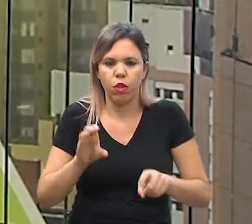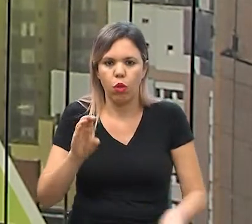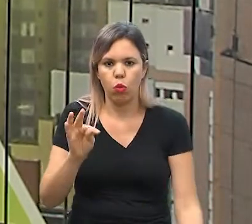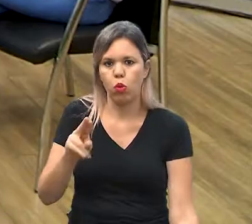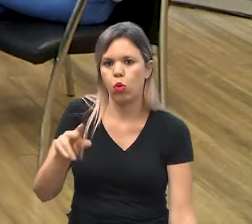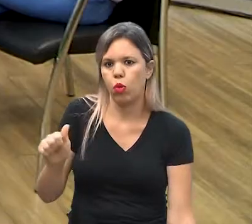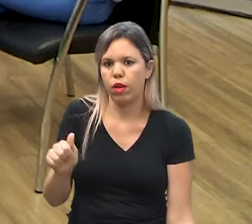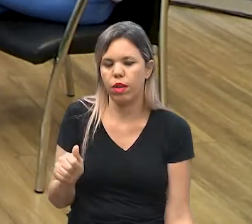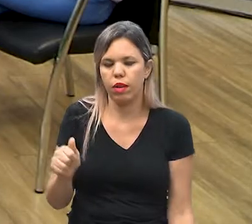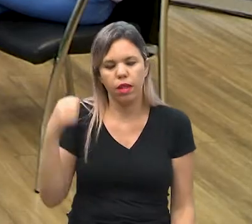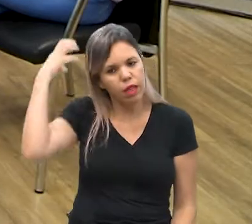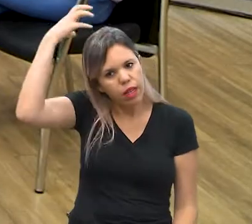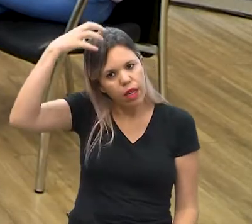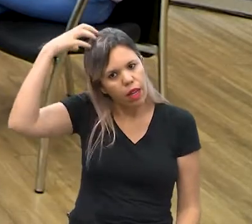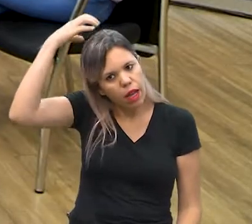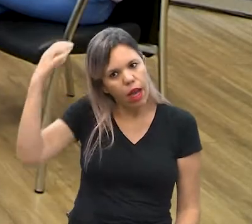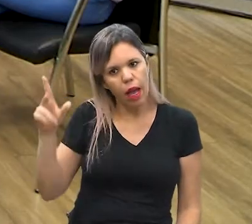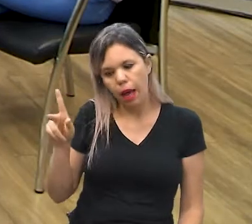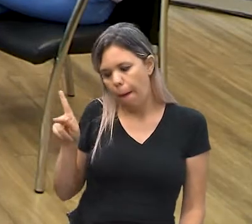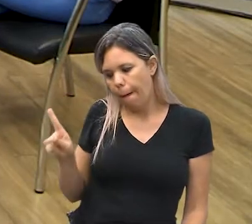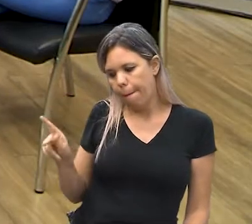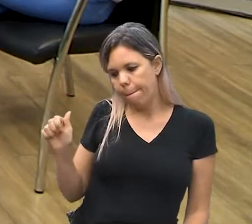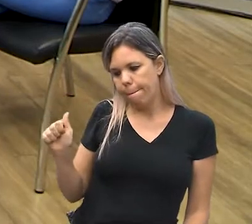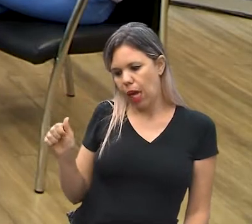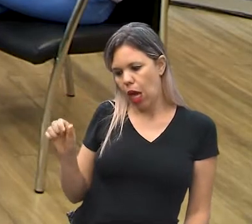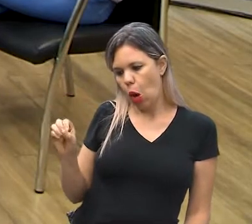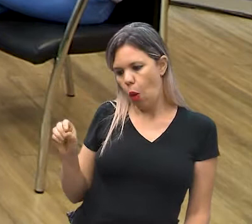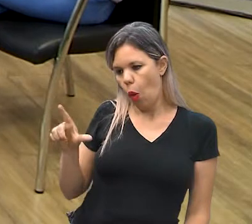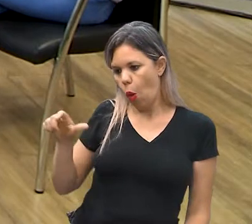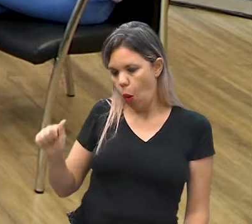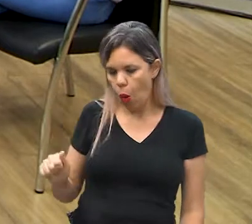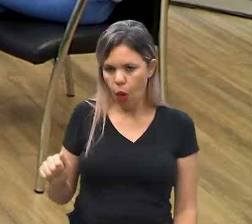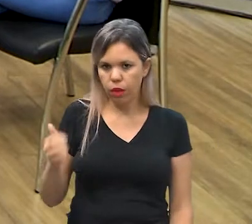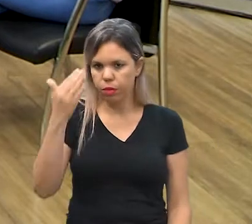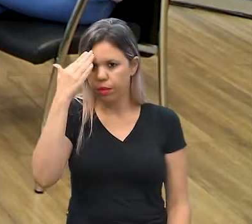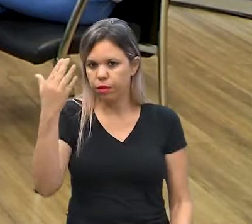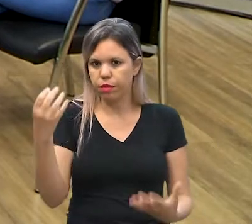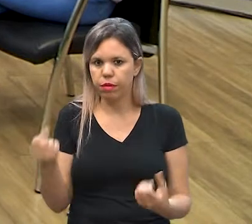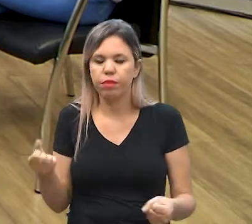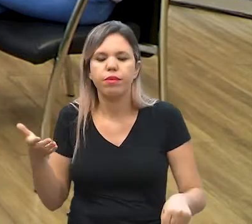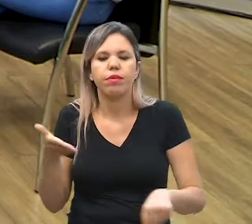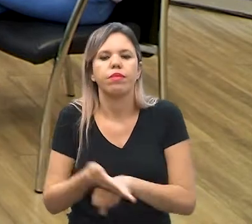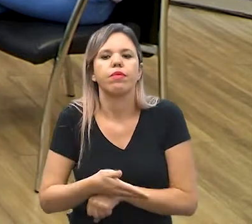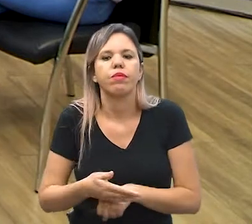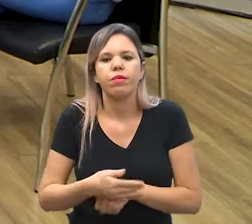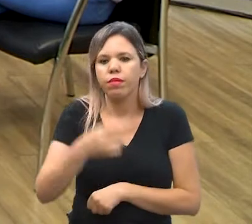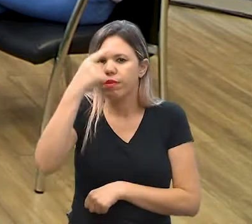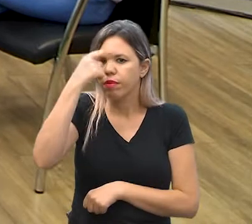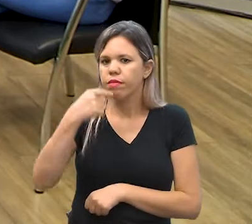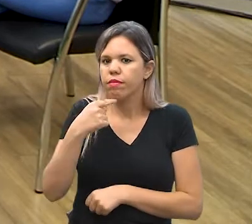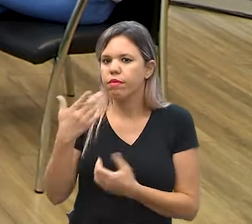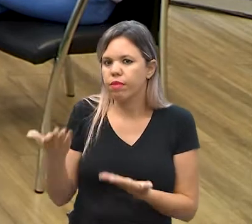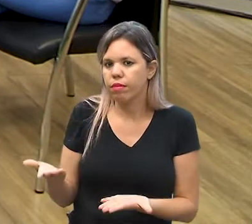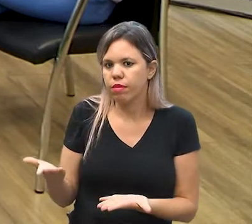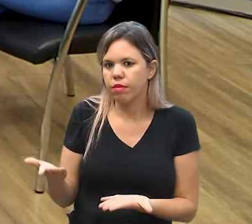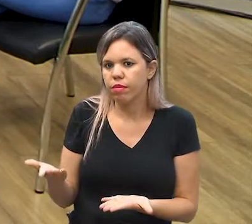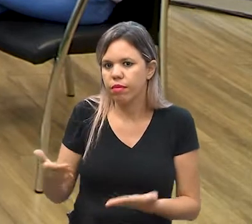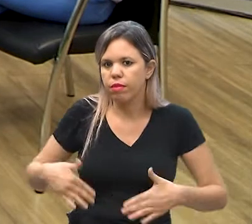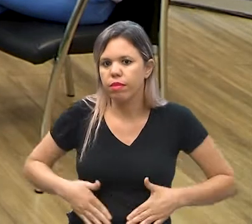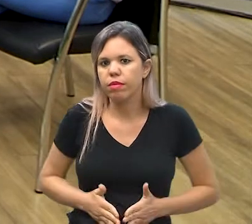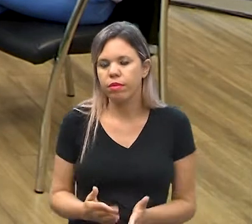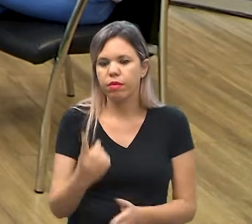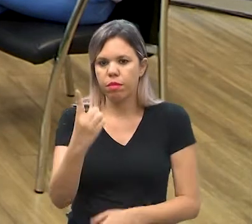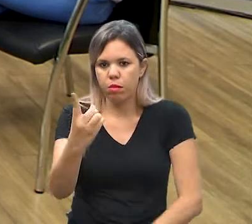Cutuca. Paola Caterine dos Santos Miguel Agardi, muito obrigado pela sua participação aqui no Perfil. E você nasceu